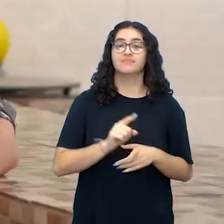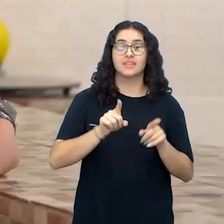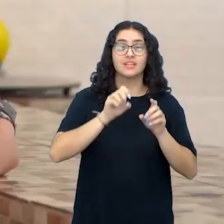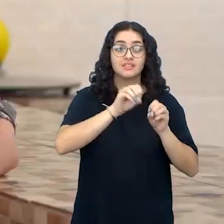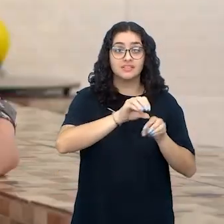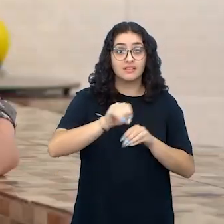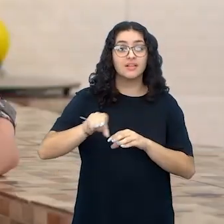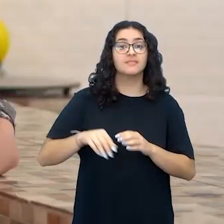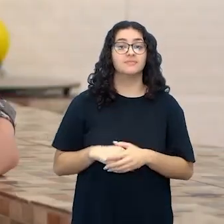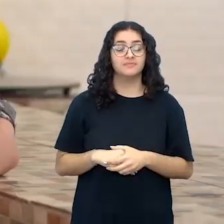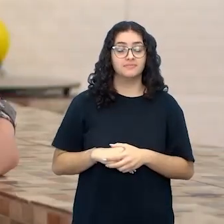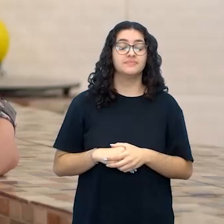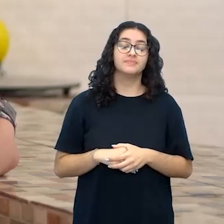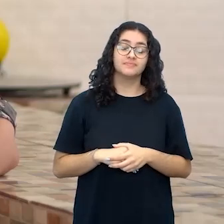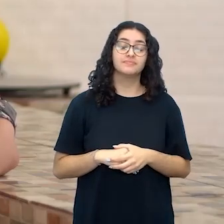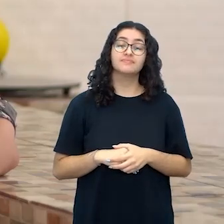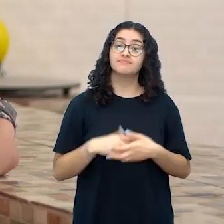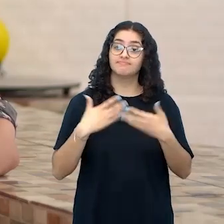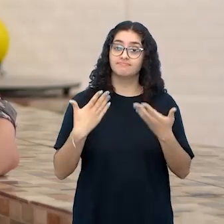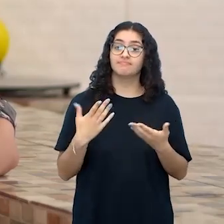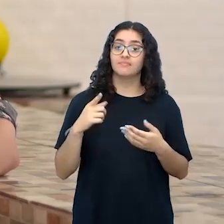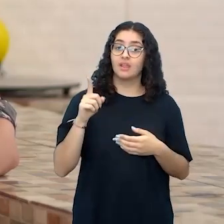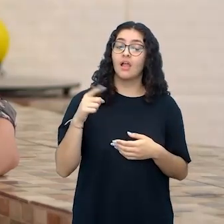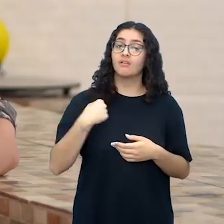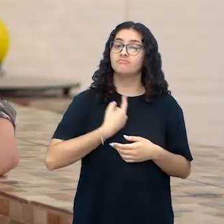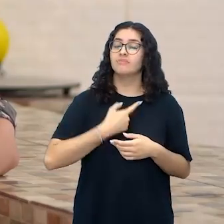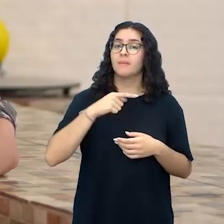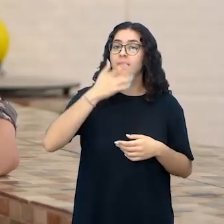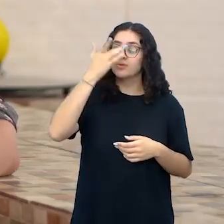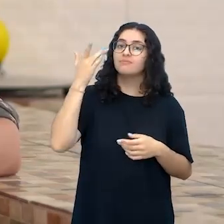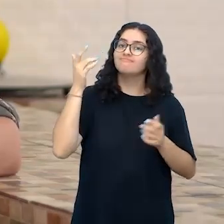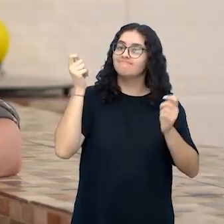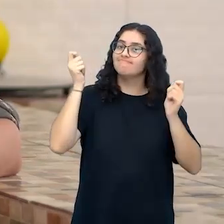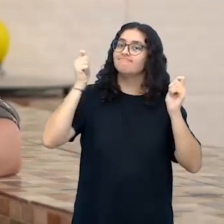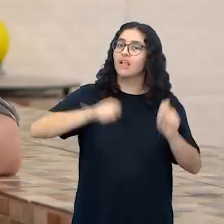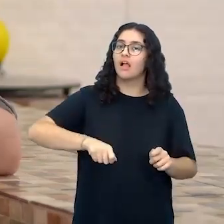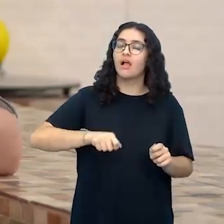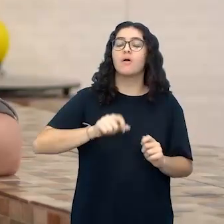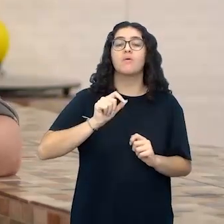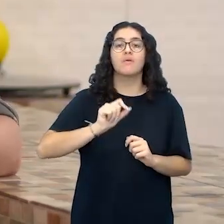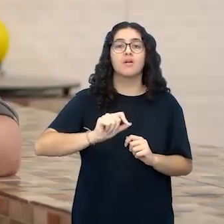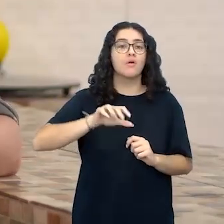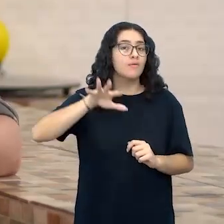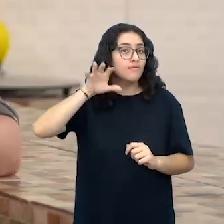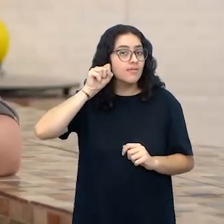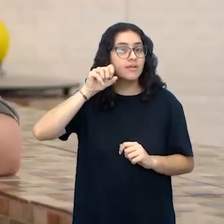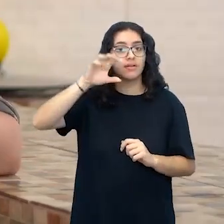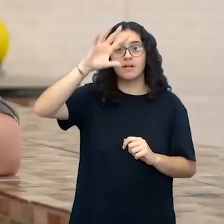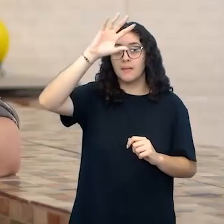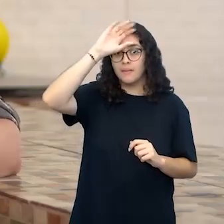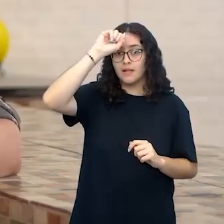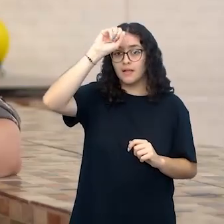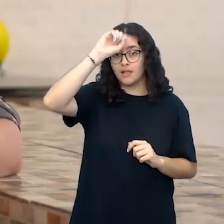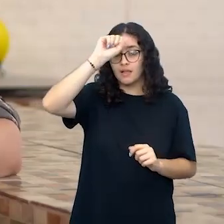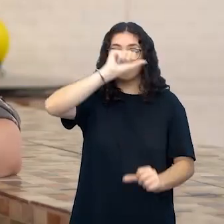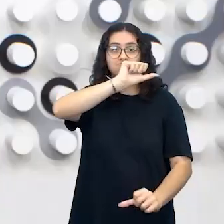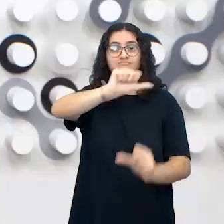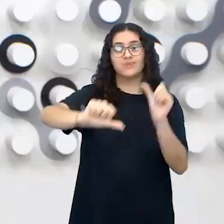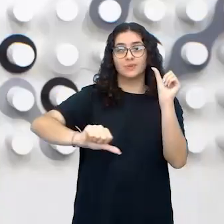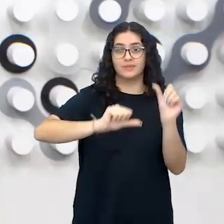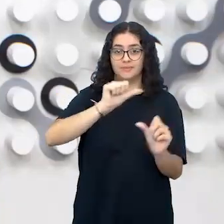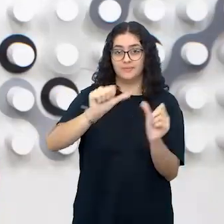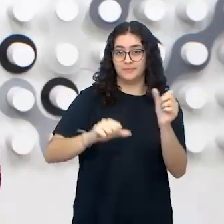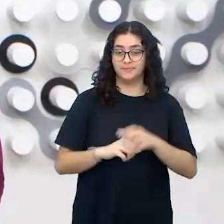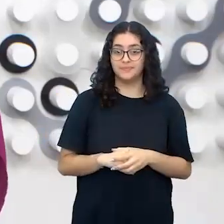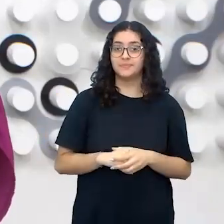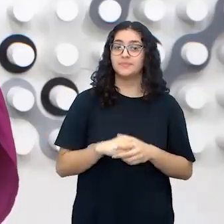ensinar. Nós somos, assim, pessoas que têm essa possibilidade, né? Ouvir, aprender e transformar.